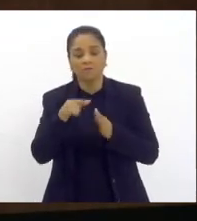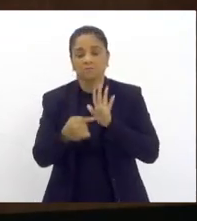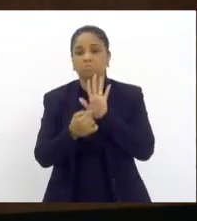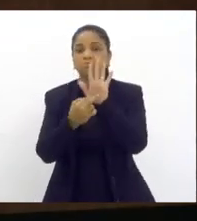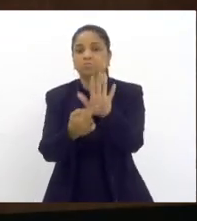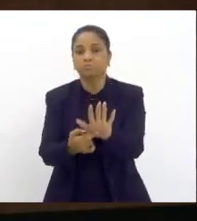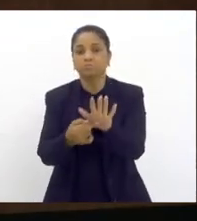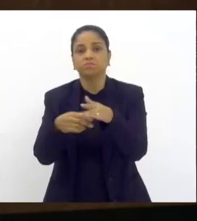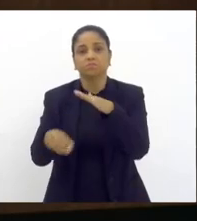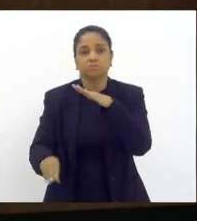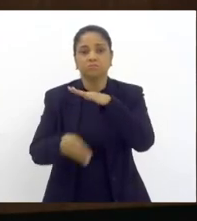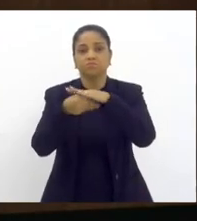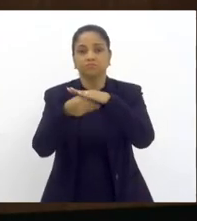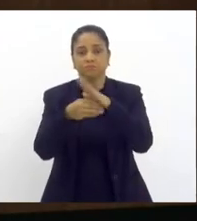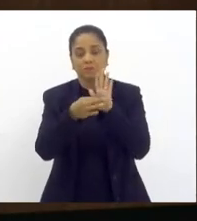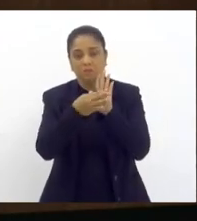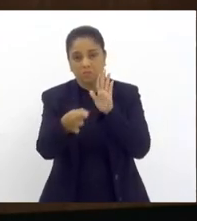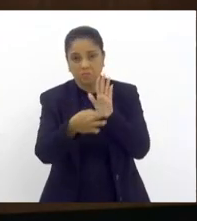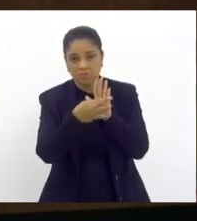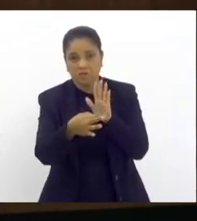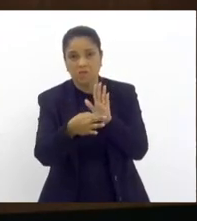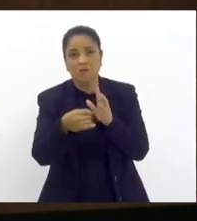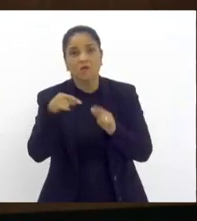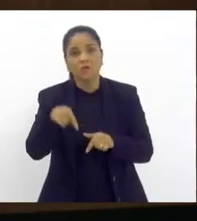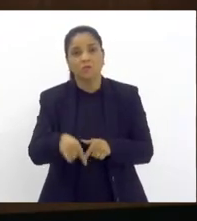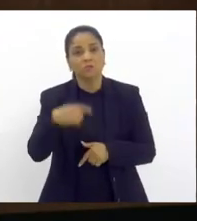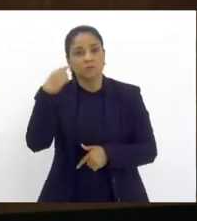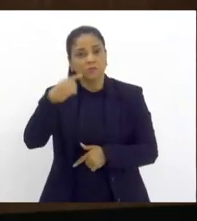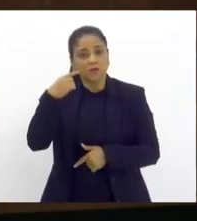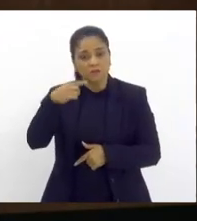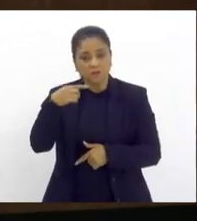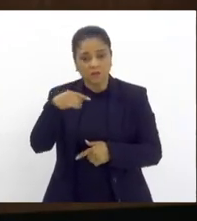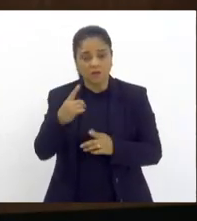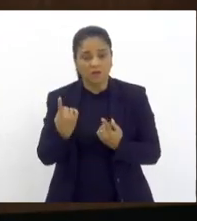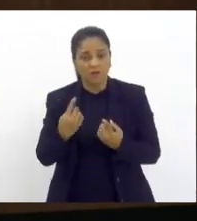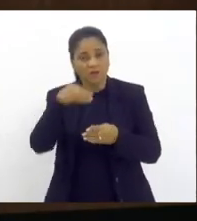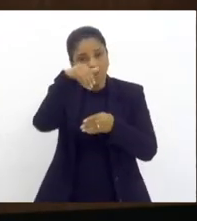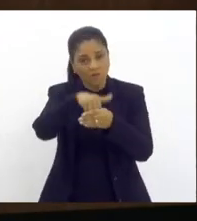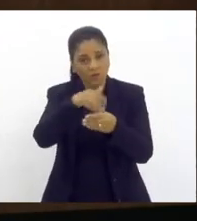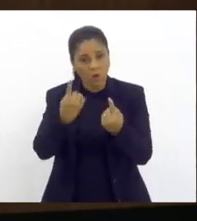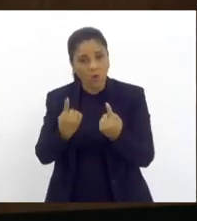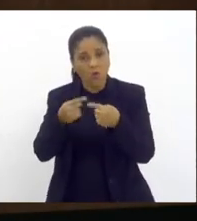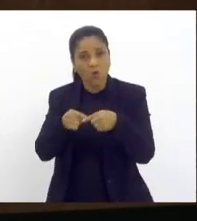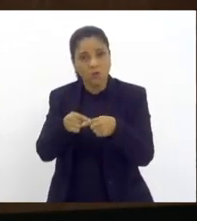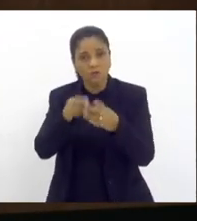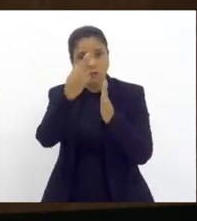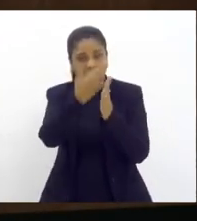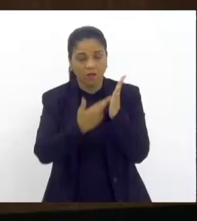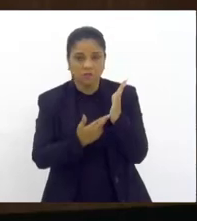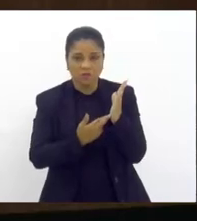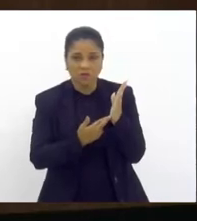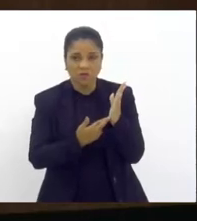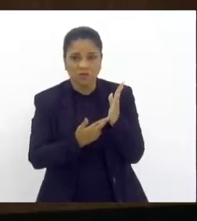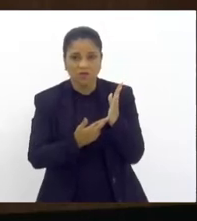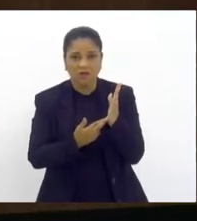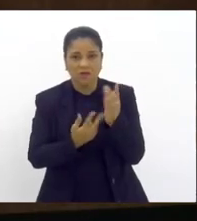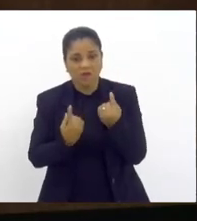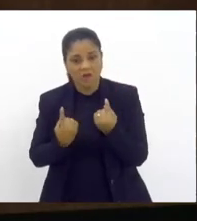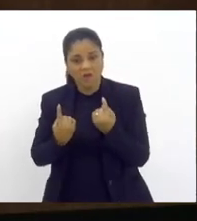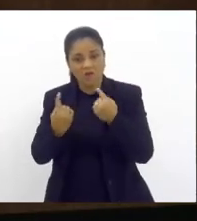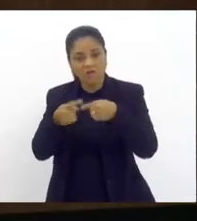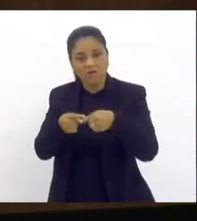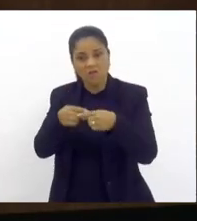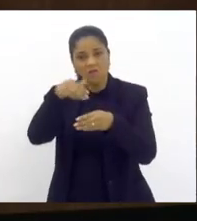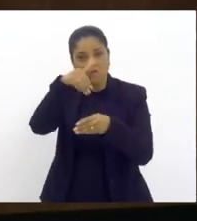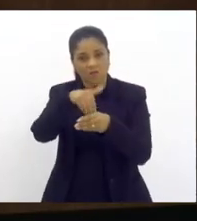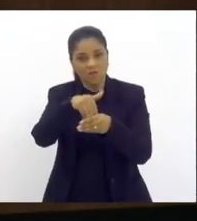Porque se a CPI não quisesse ter sido votada, o deputado chegasse aqui e votava contra o relatório da CPI. Agora, votar contra aquilo que foi